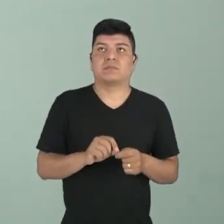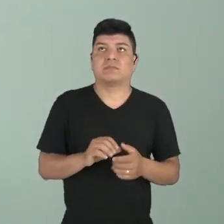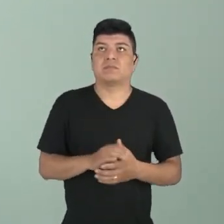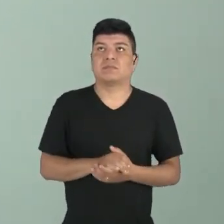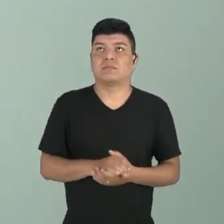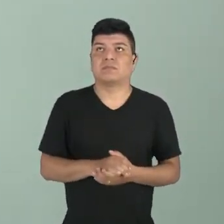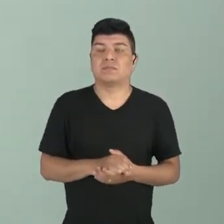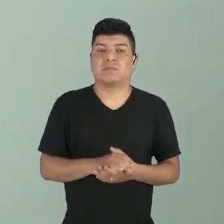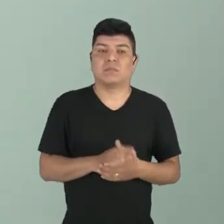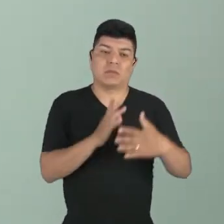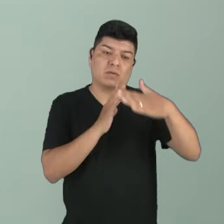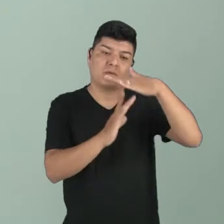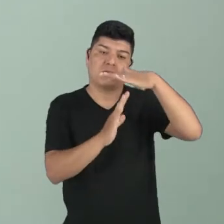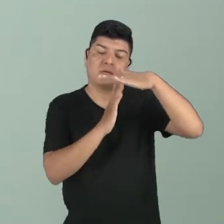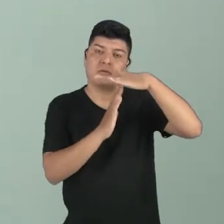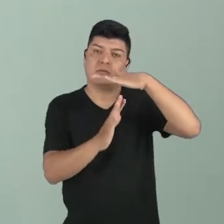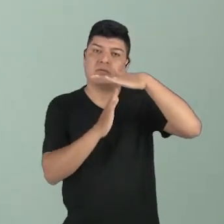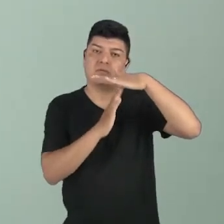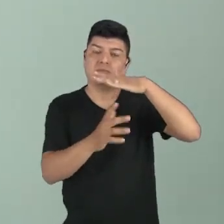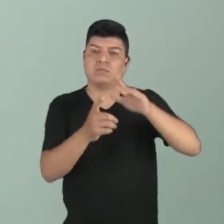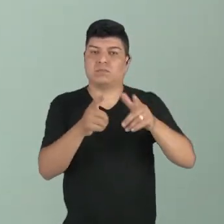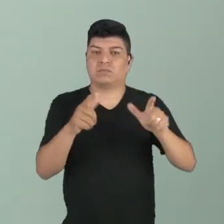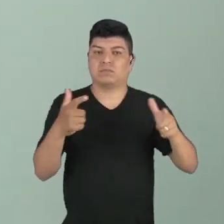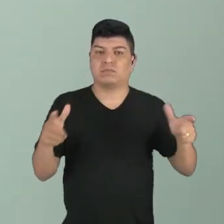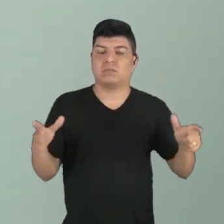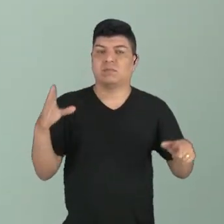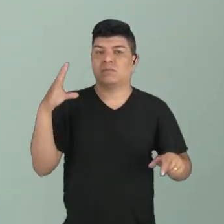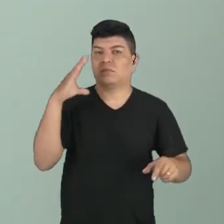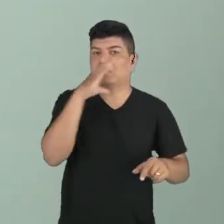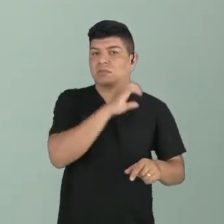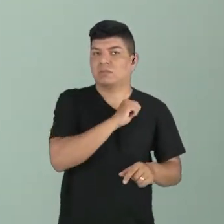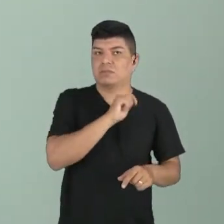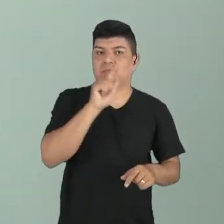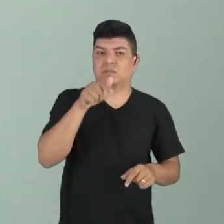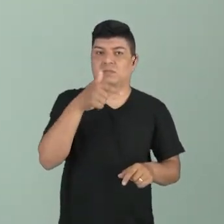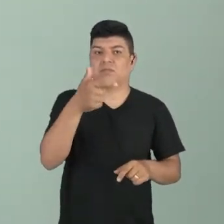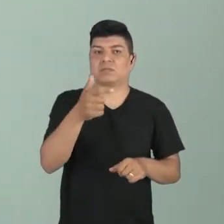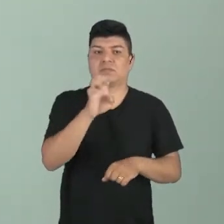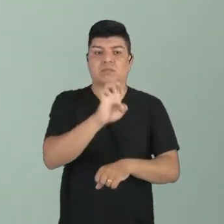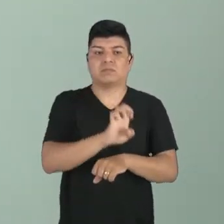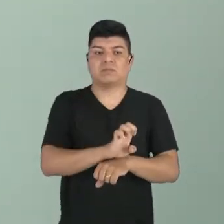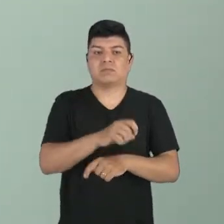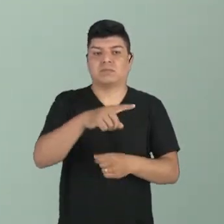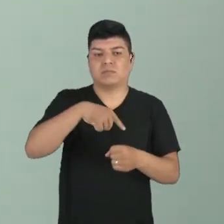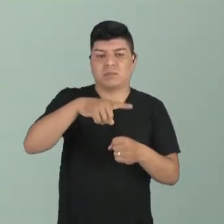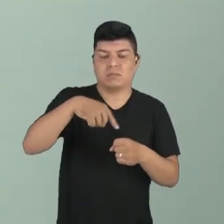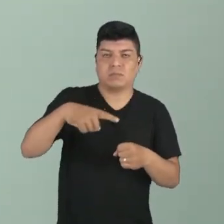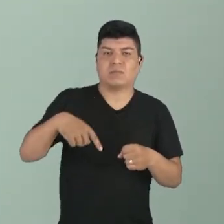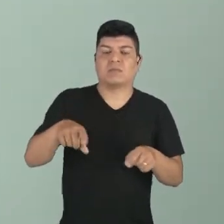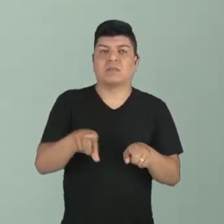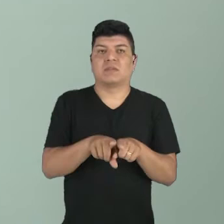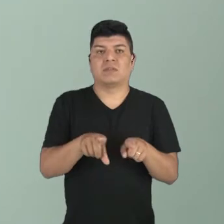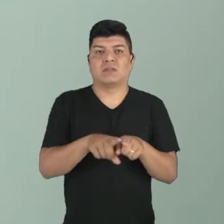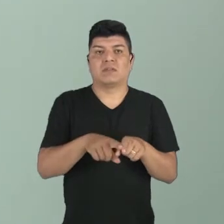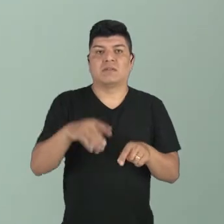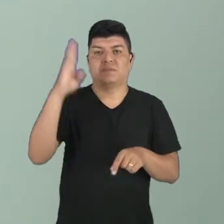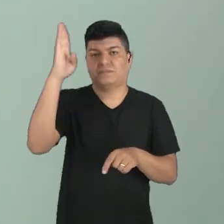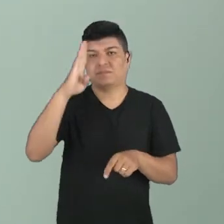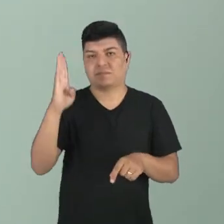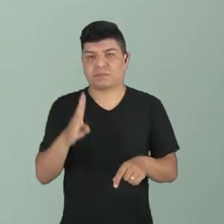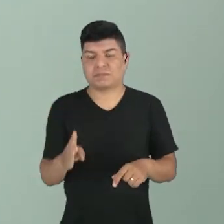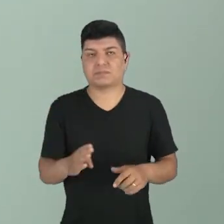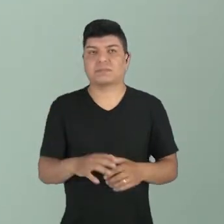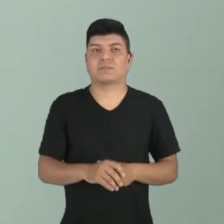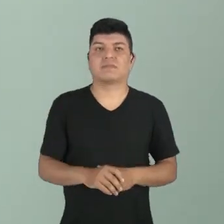o fluxo migratório crescessem rapidamente determinado estado ou município do Brasil